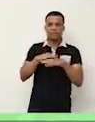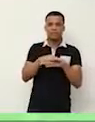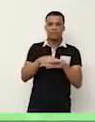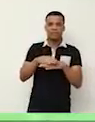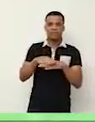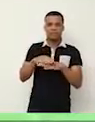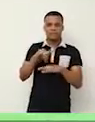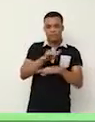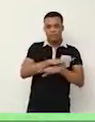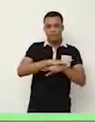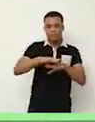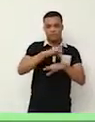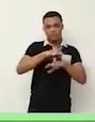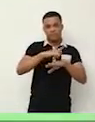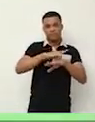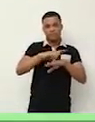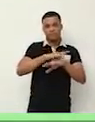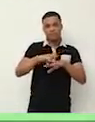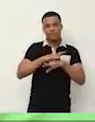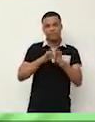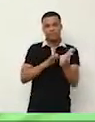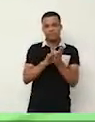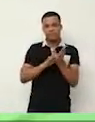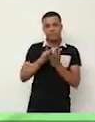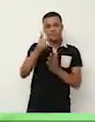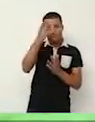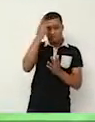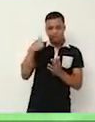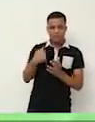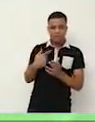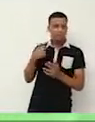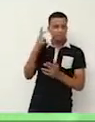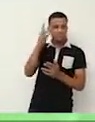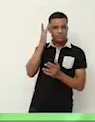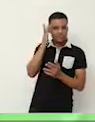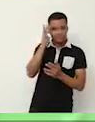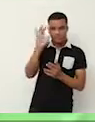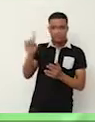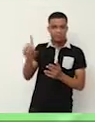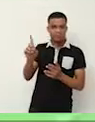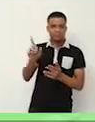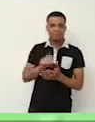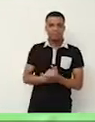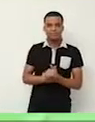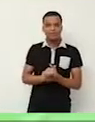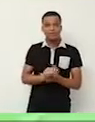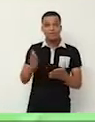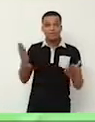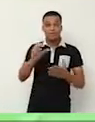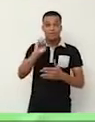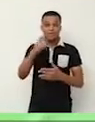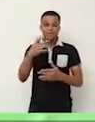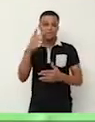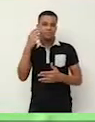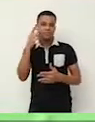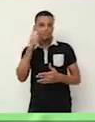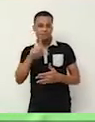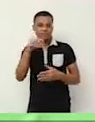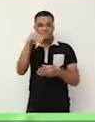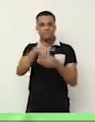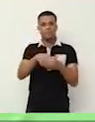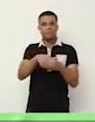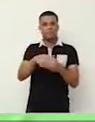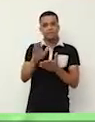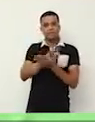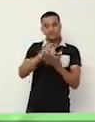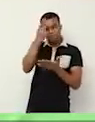massinha de asfalto ali, pra enganar os bobos. Porque eu não me engano, não. Entendeu? Eu não me engano, não. Agora, se não pudesse votar, não votava em